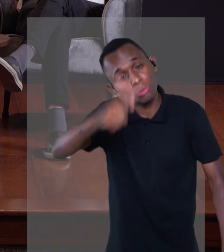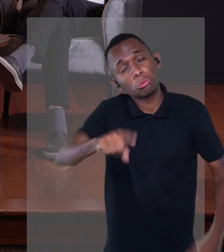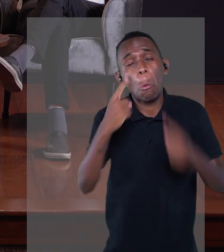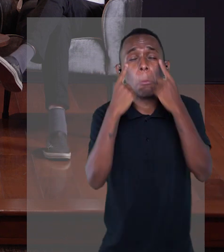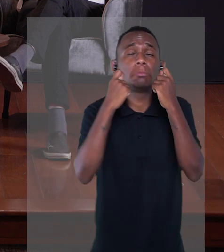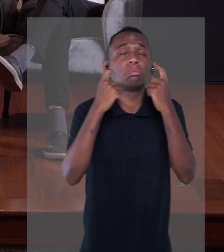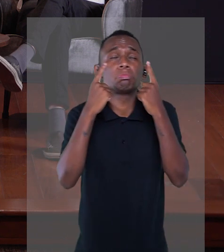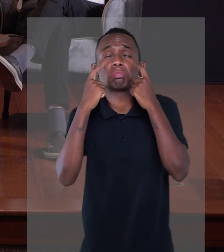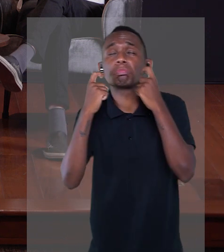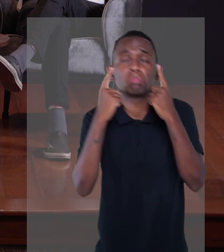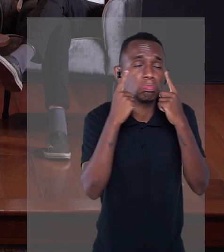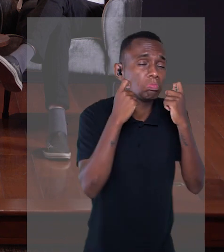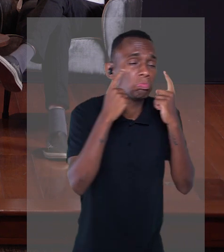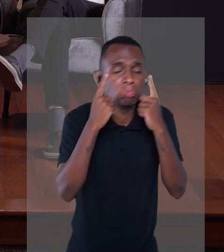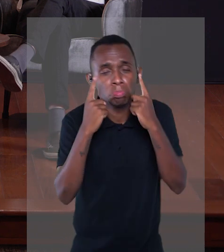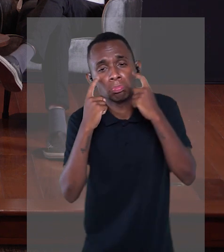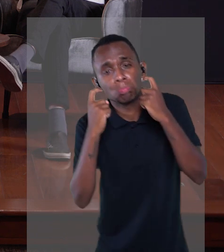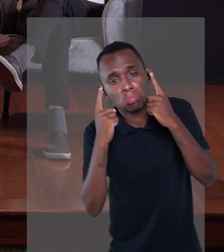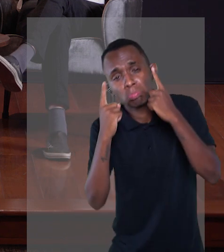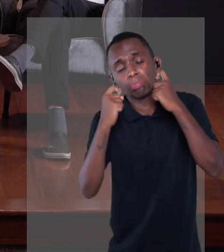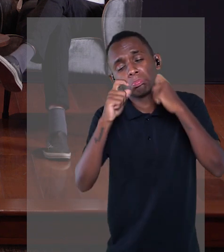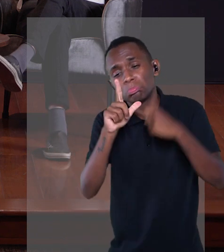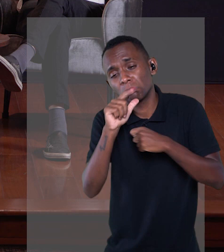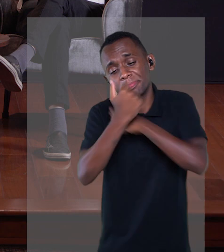Encher de novo o mar.